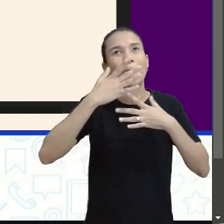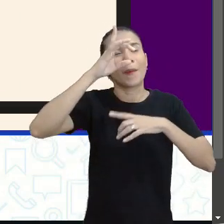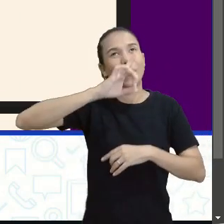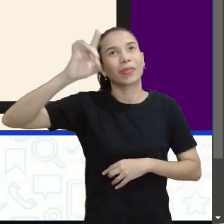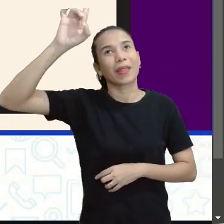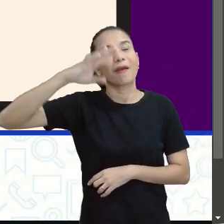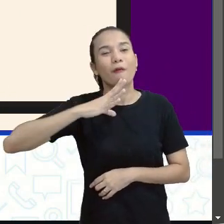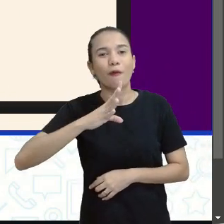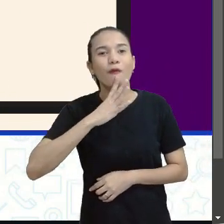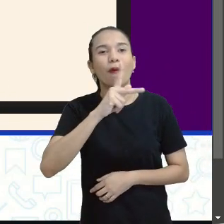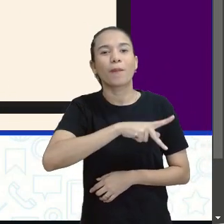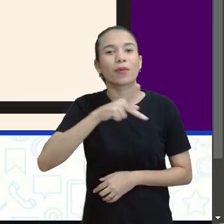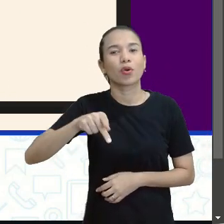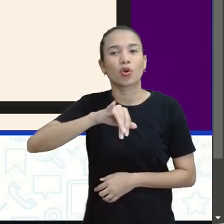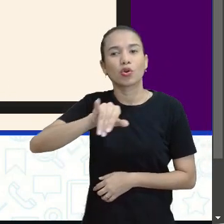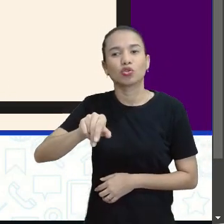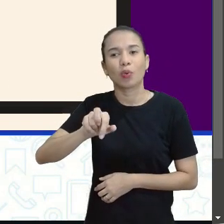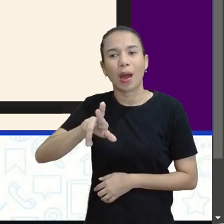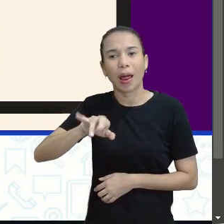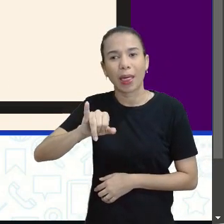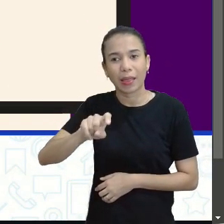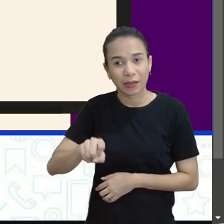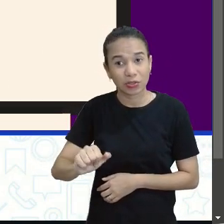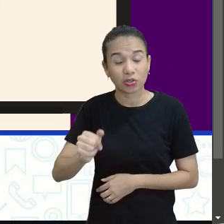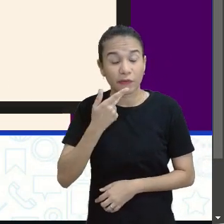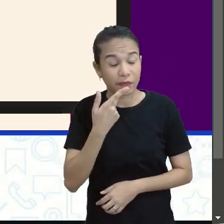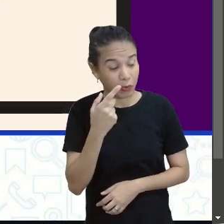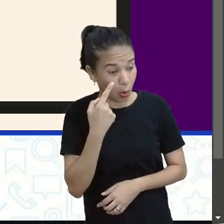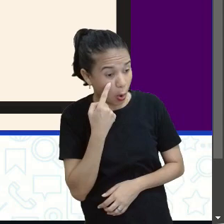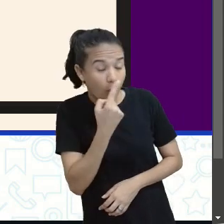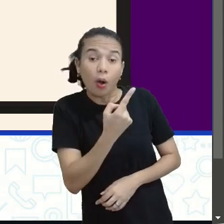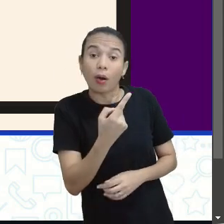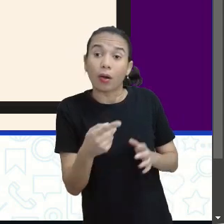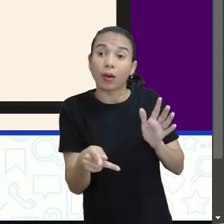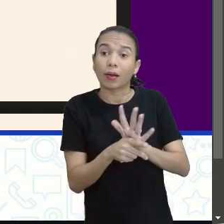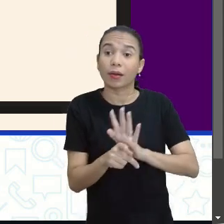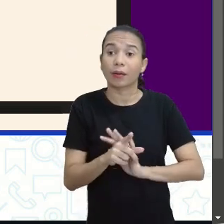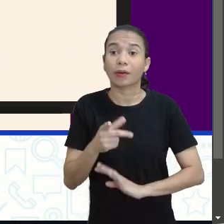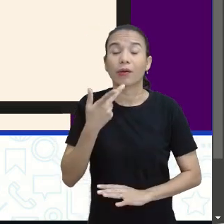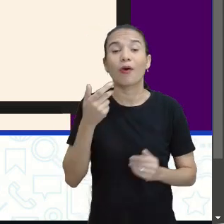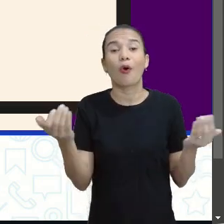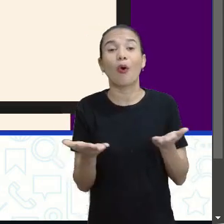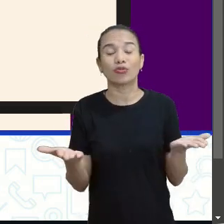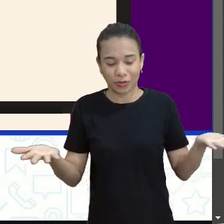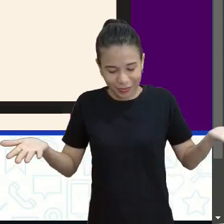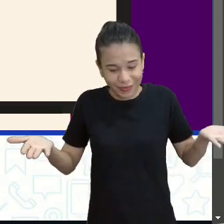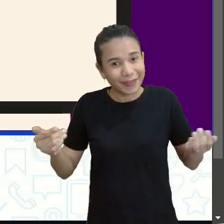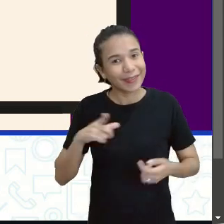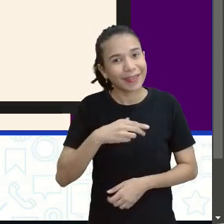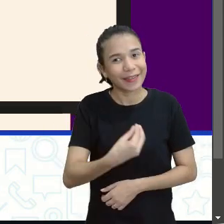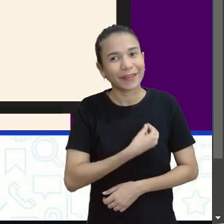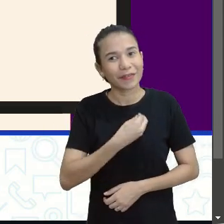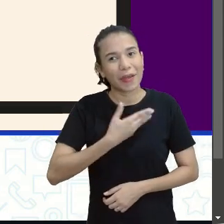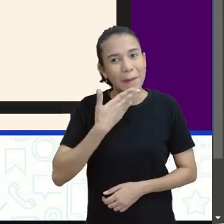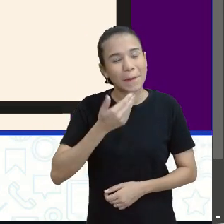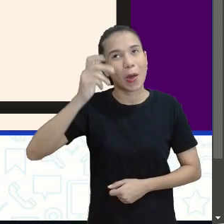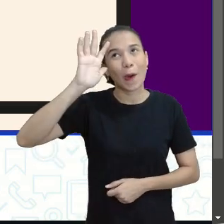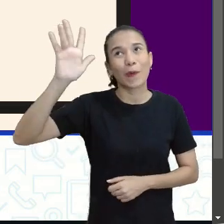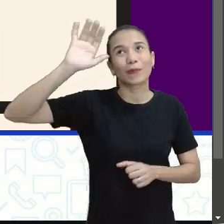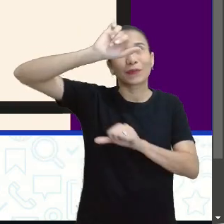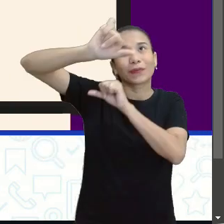meu professor Juarez. Que agora, eu estava um dia lá e agora onde eu tô? Estou realizando meus